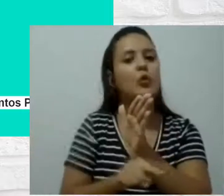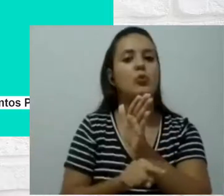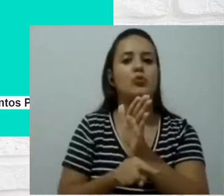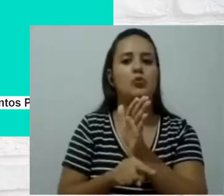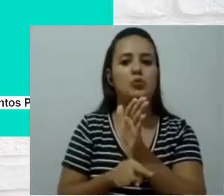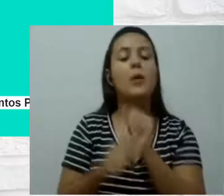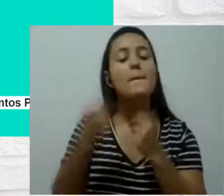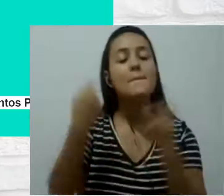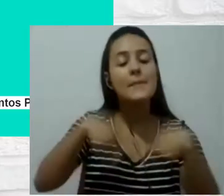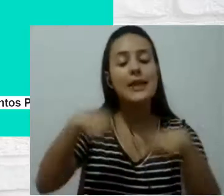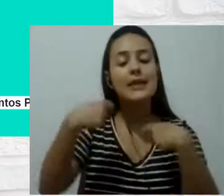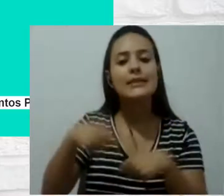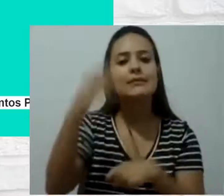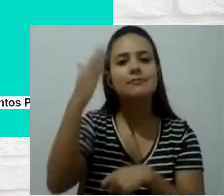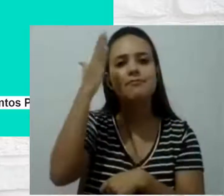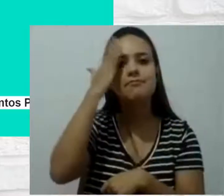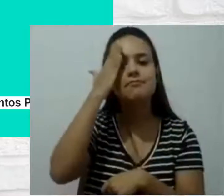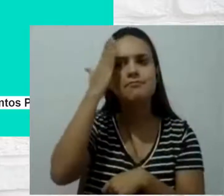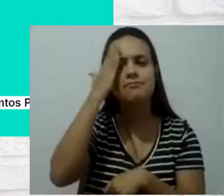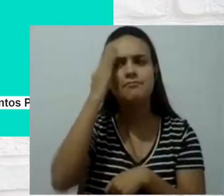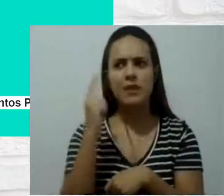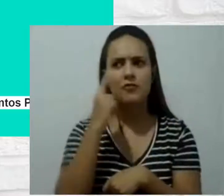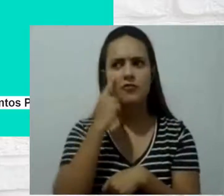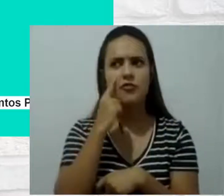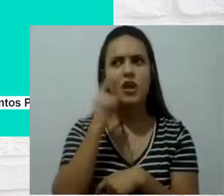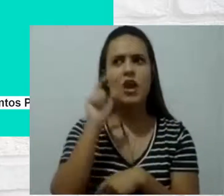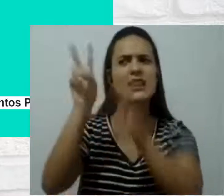de você. Então, vocês têm que entender,